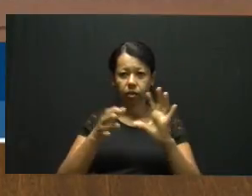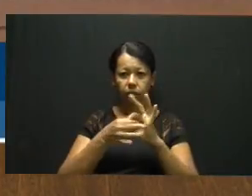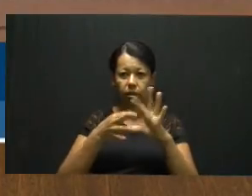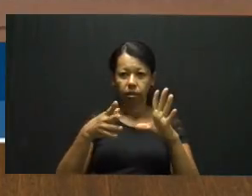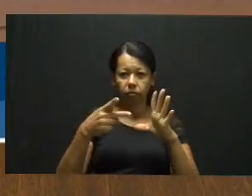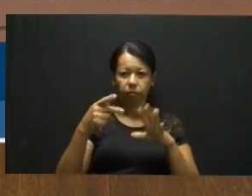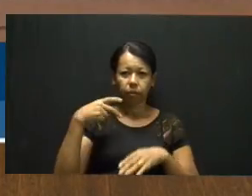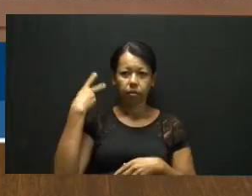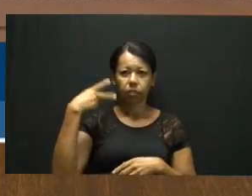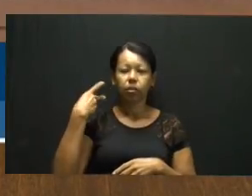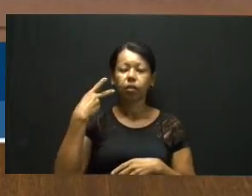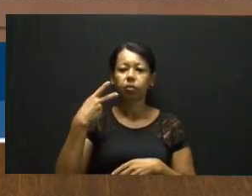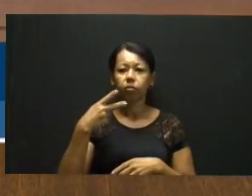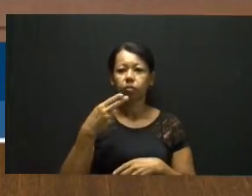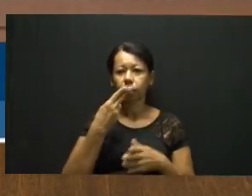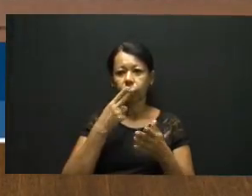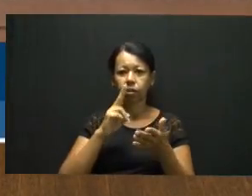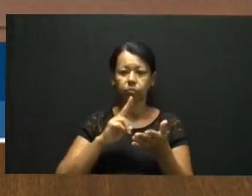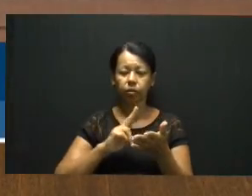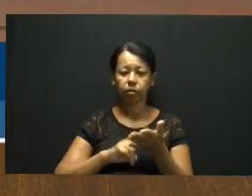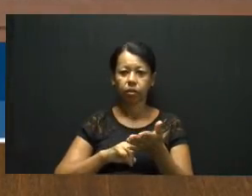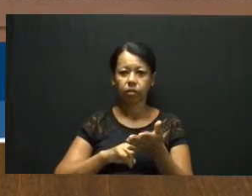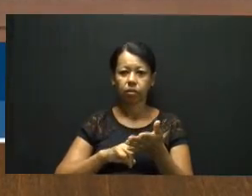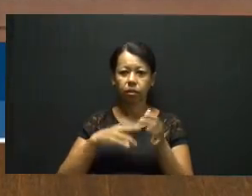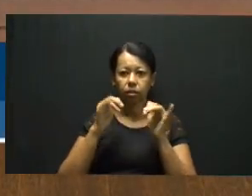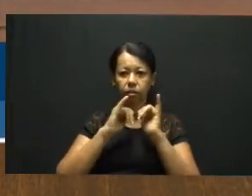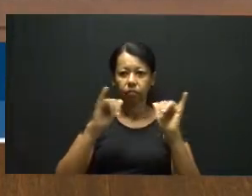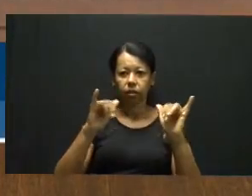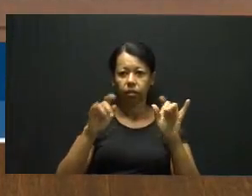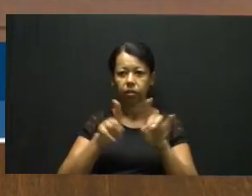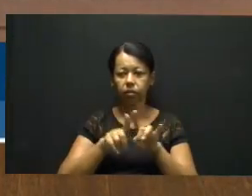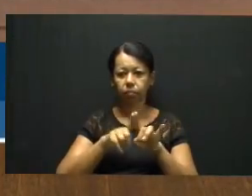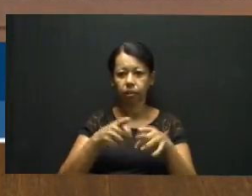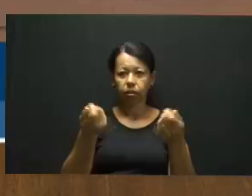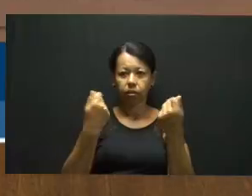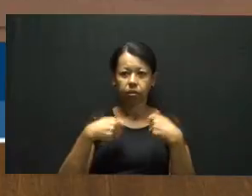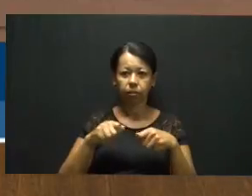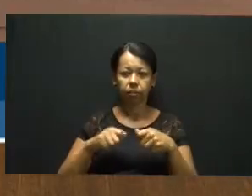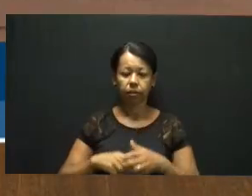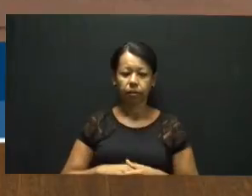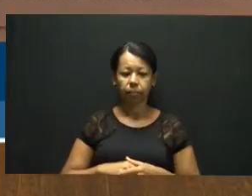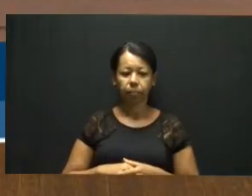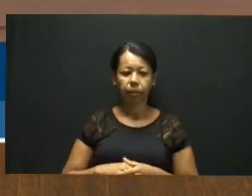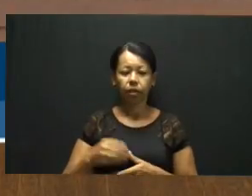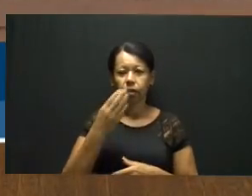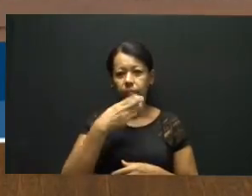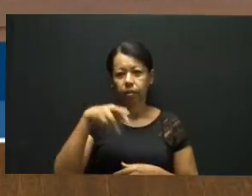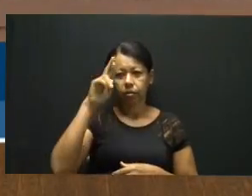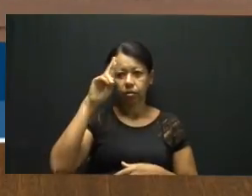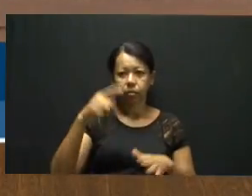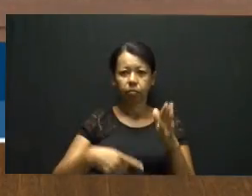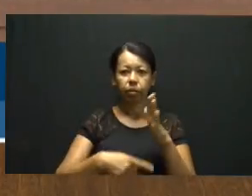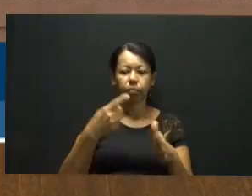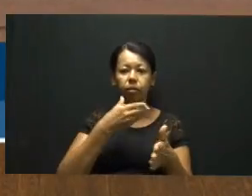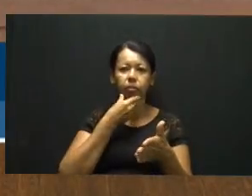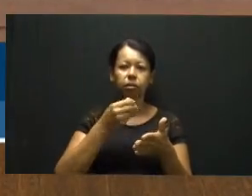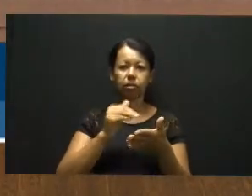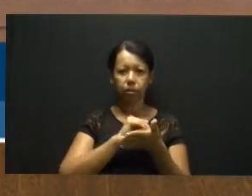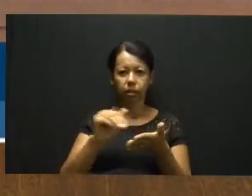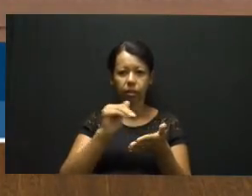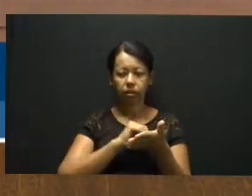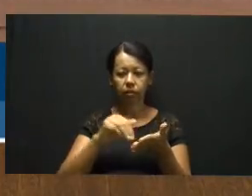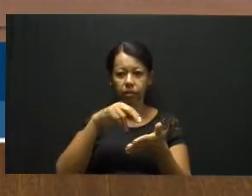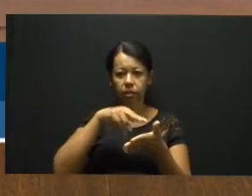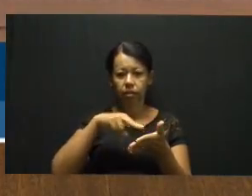dos senhores vereadores, a súmula da correspondência expedida e recebida. Solicito ao senhor primeiro secretário